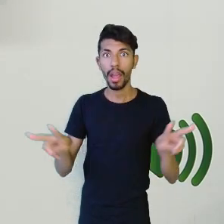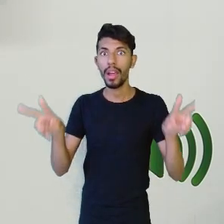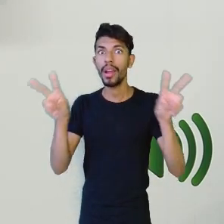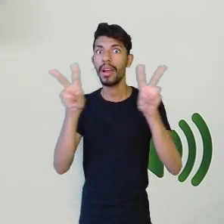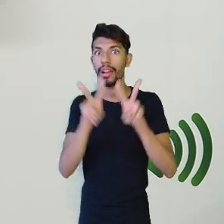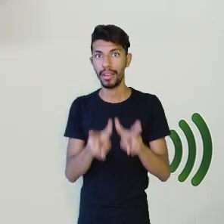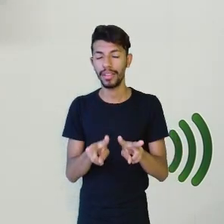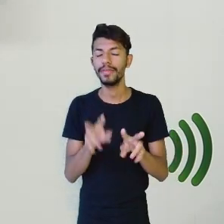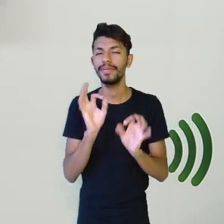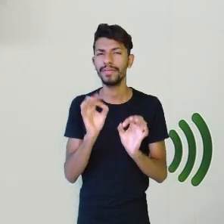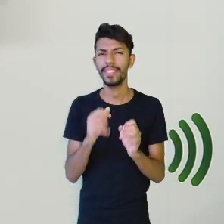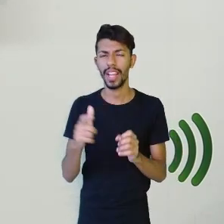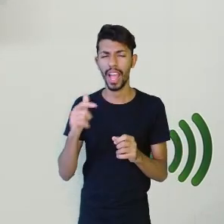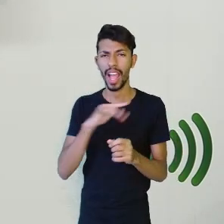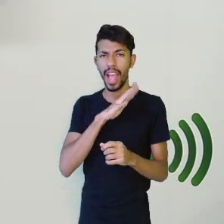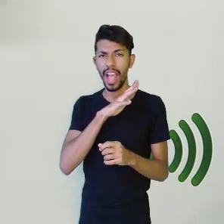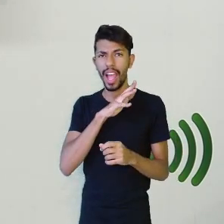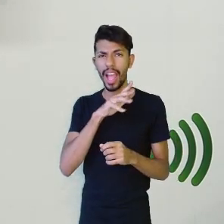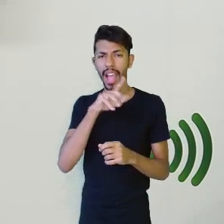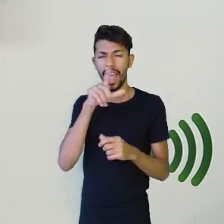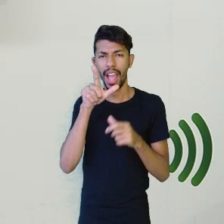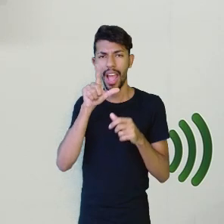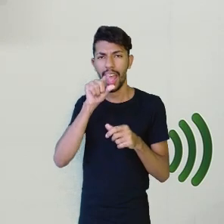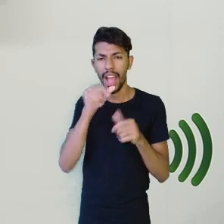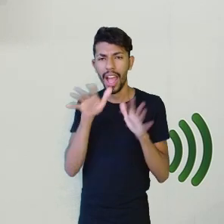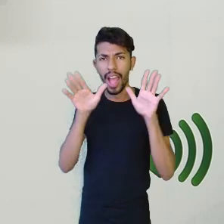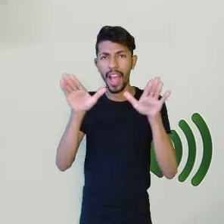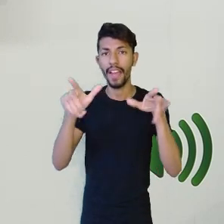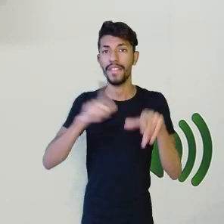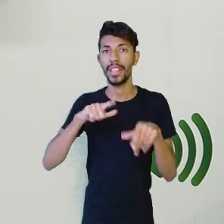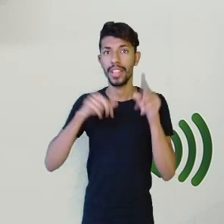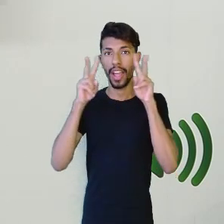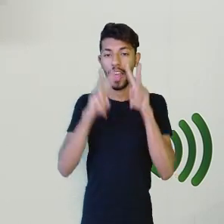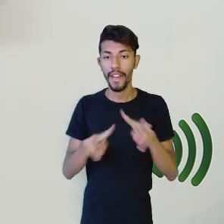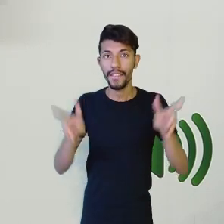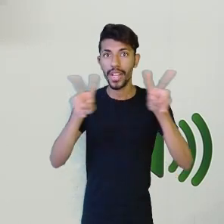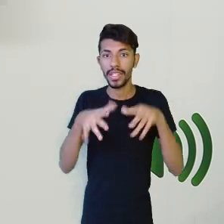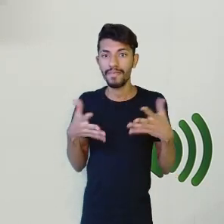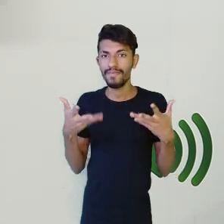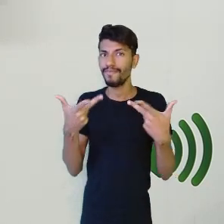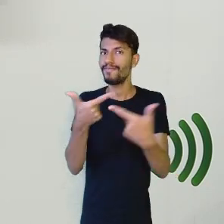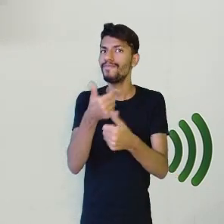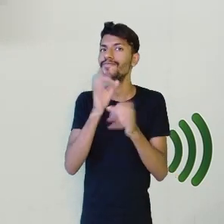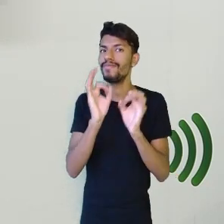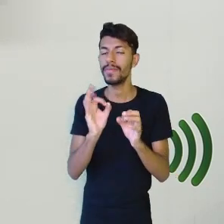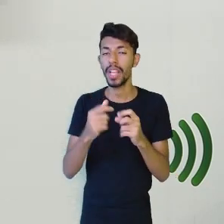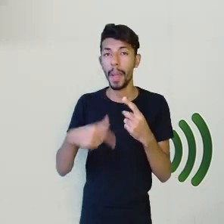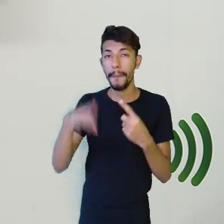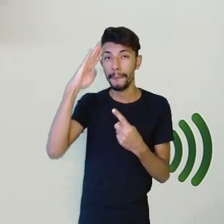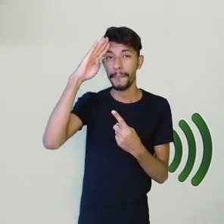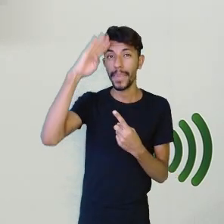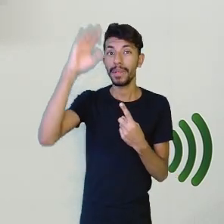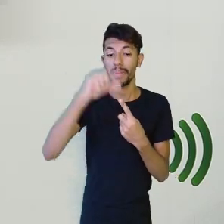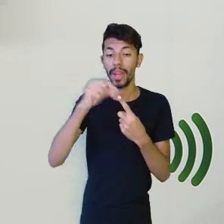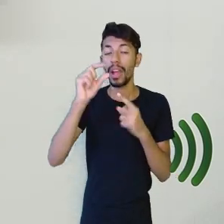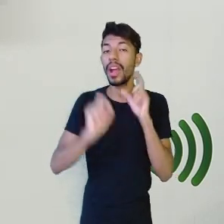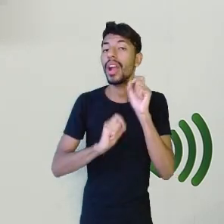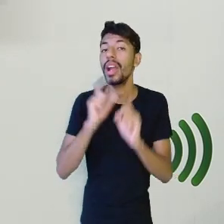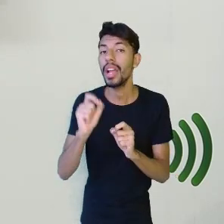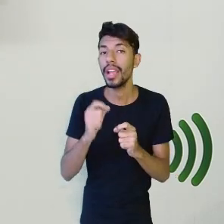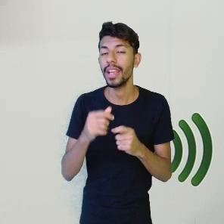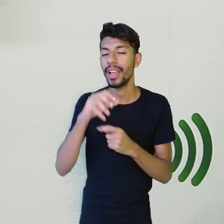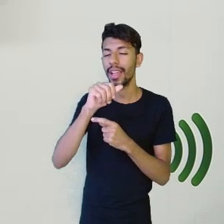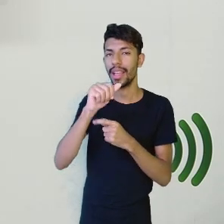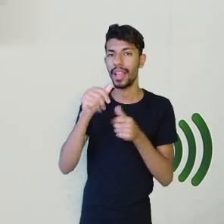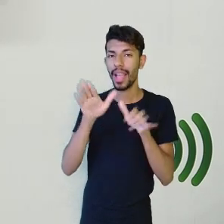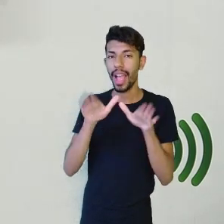literalmente. Elas têm uma visão maravilhosa, principalmente as chamadas aves de rapina. Pois é, como